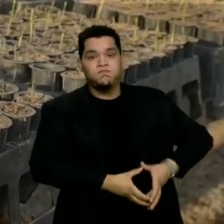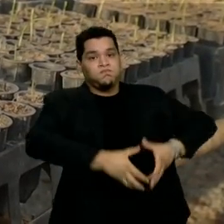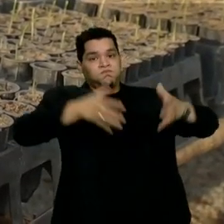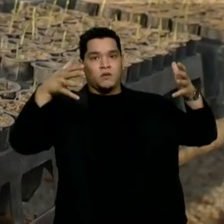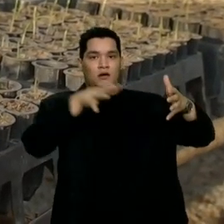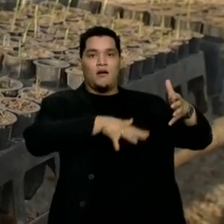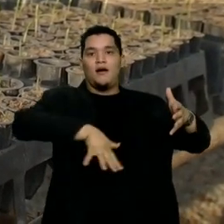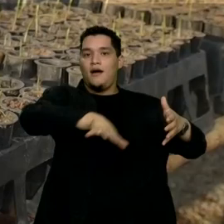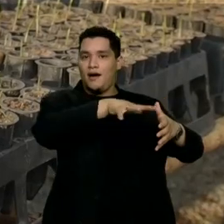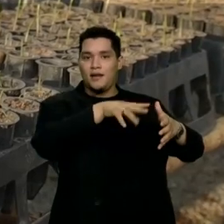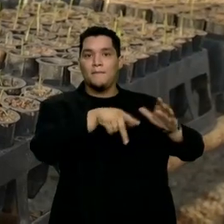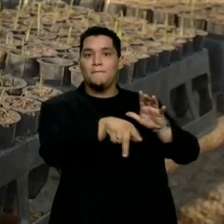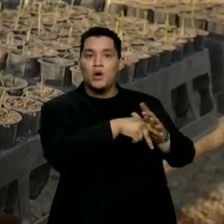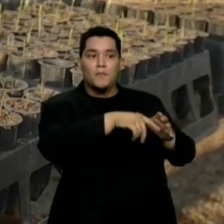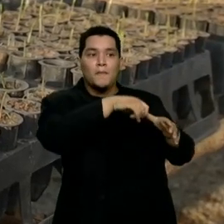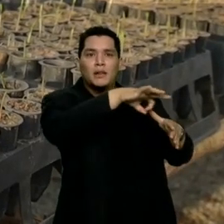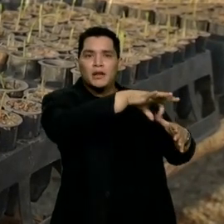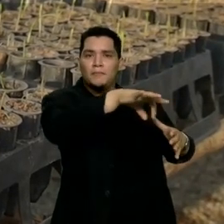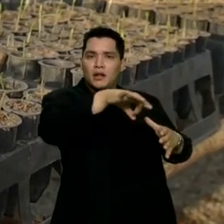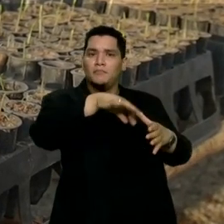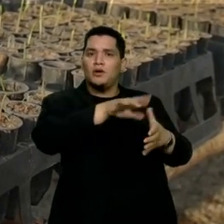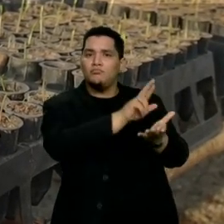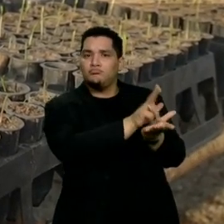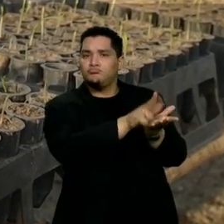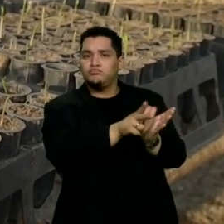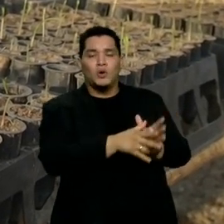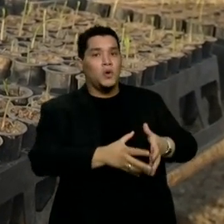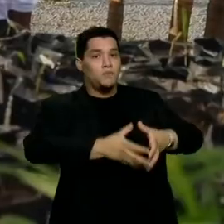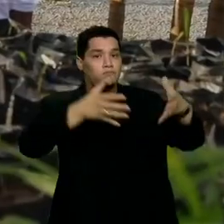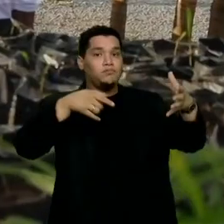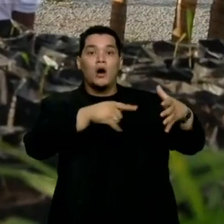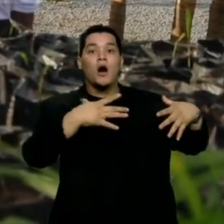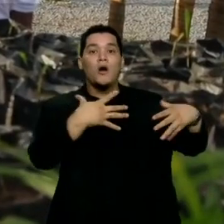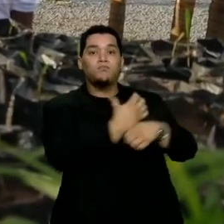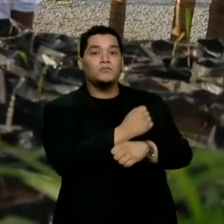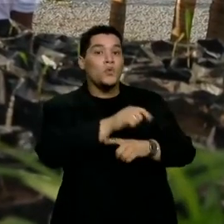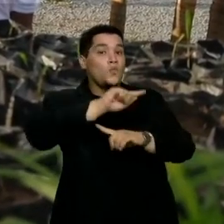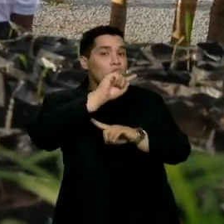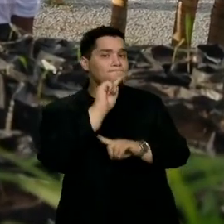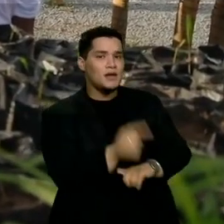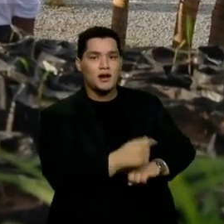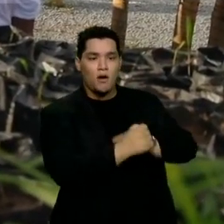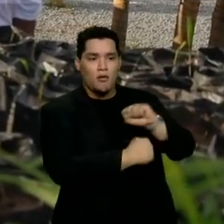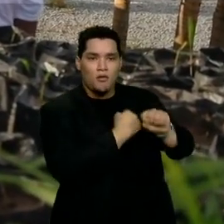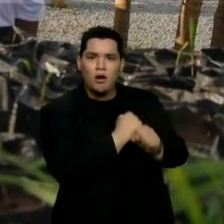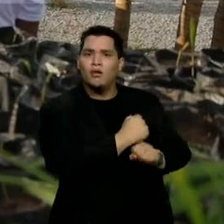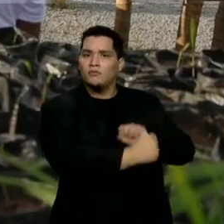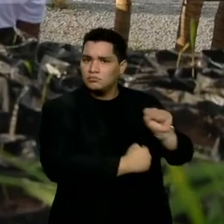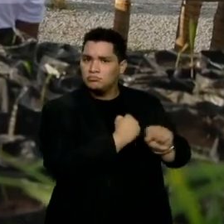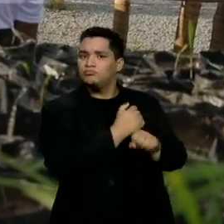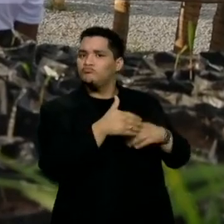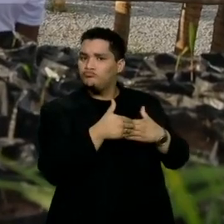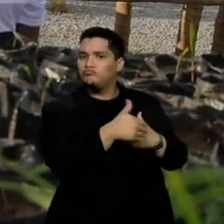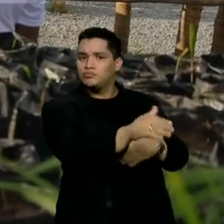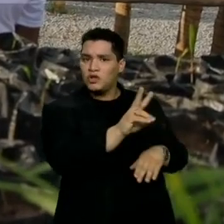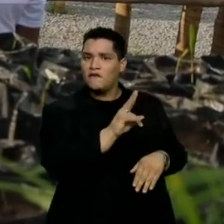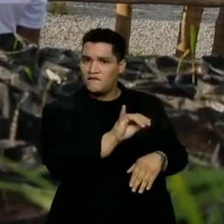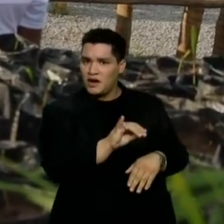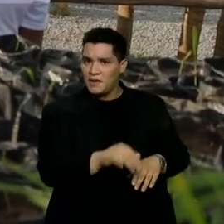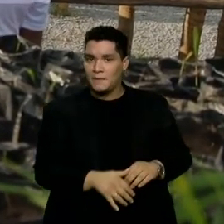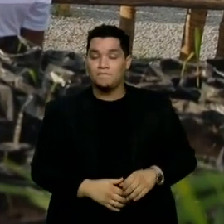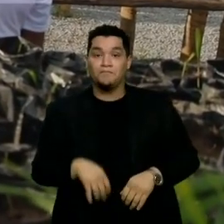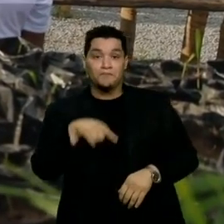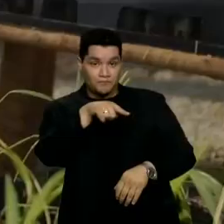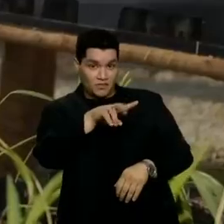capacidade de produção anual de 1 milhão de mudas O Carro Chefe desta etapa é o cultivo da Jussara